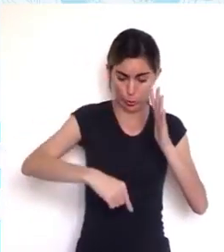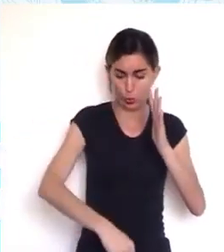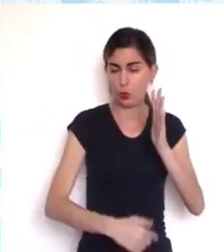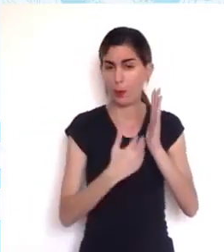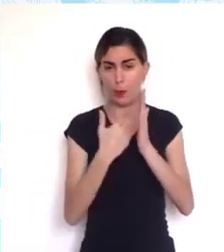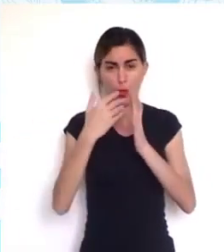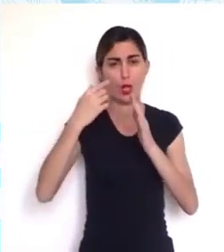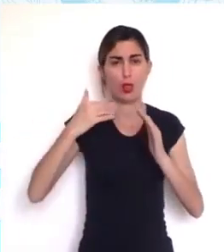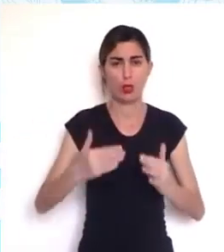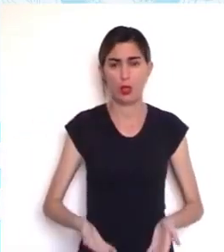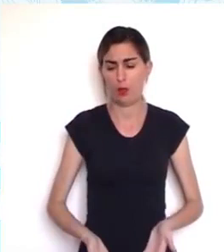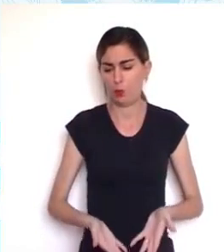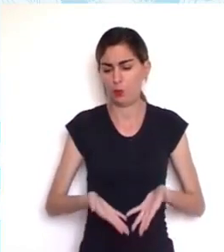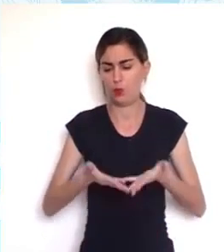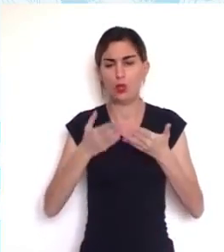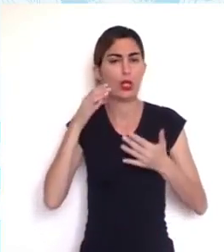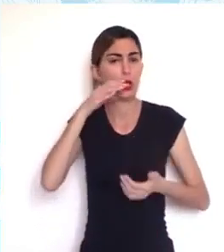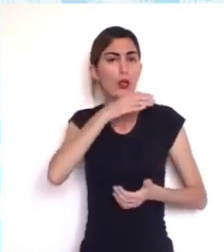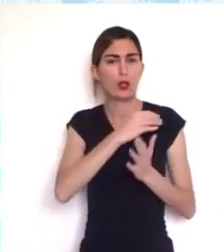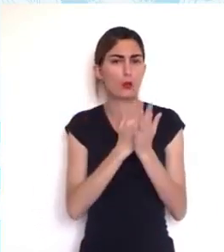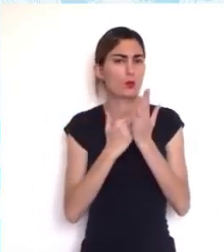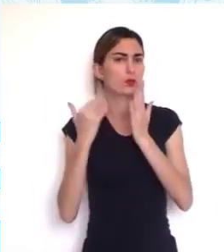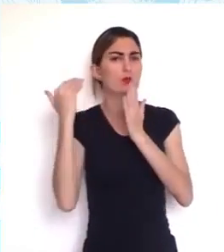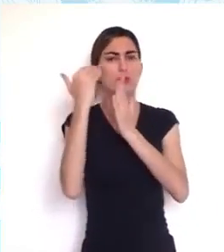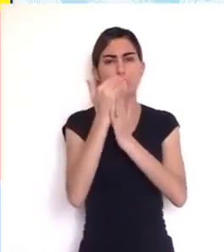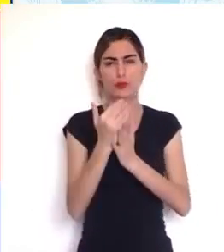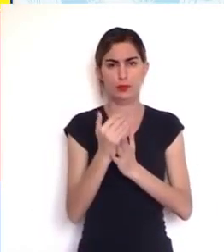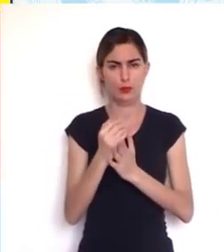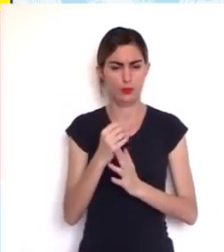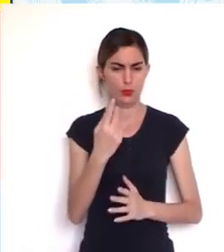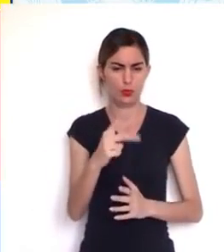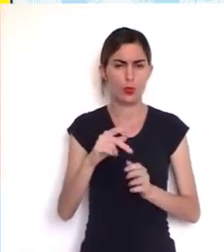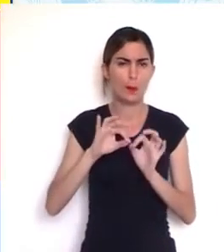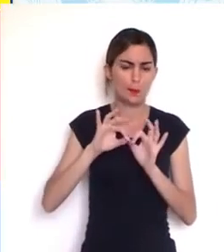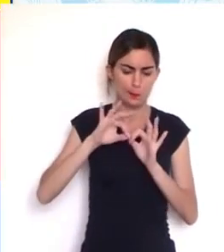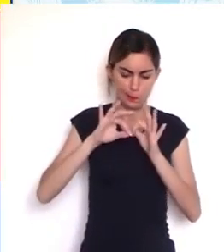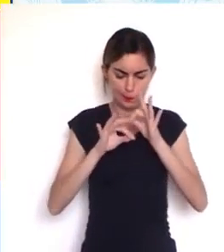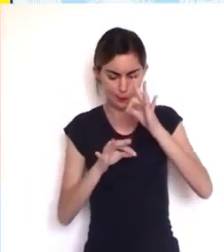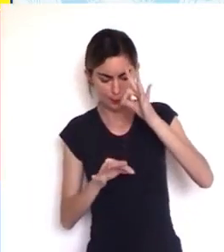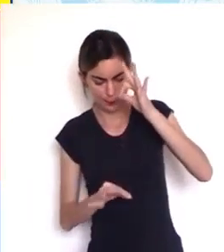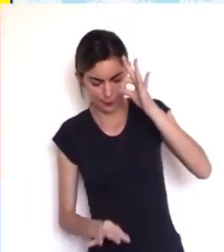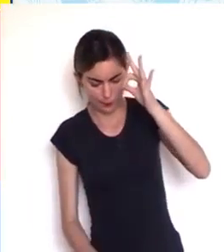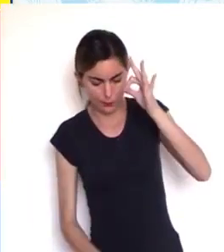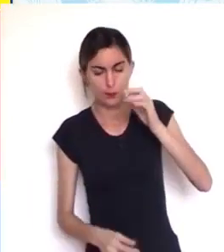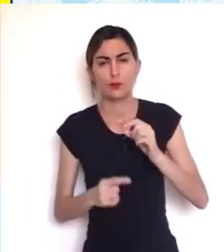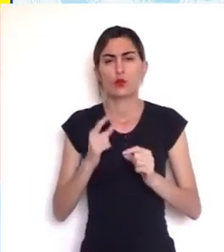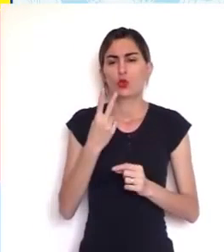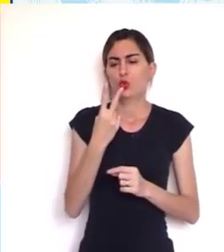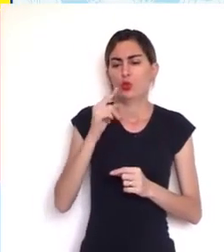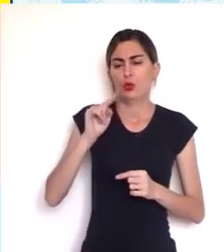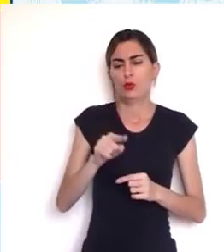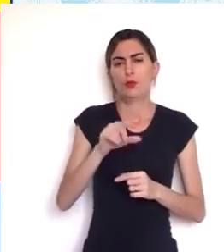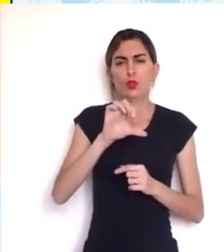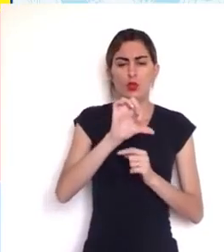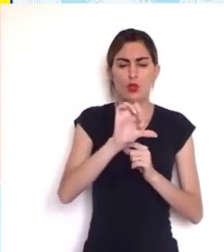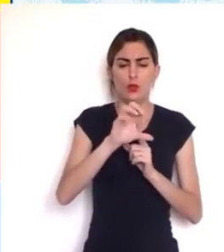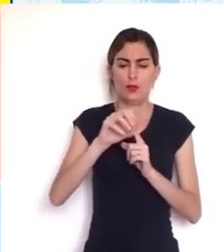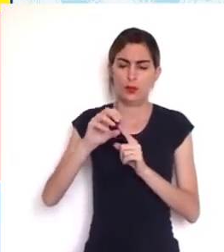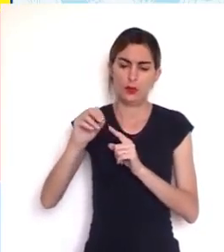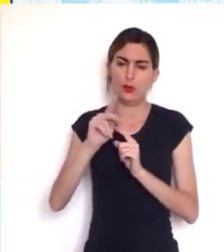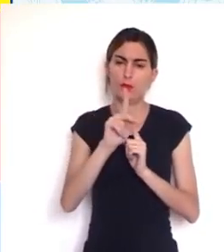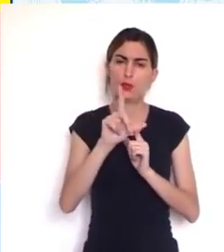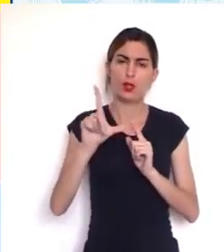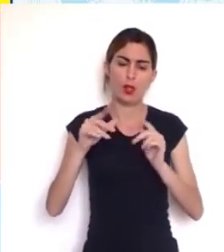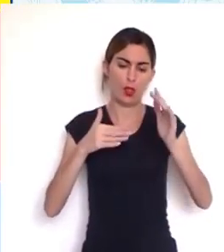a temperatura ela vai aumentar, né? E sua extensão ela vai de 2.900